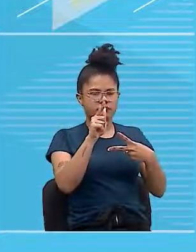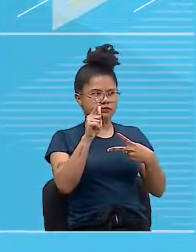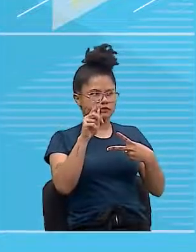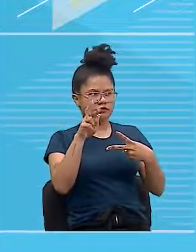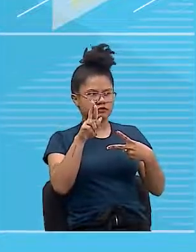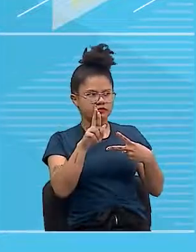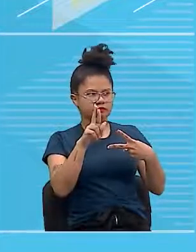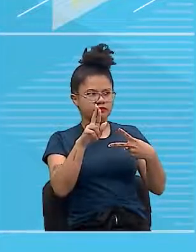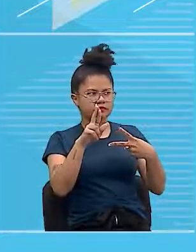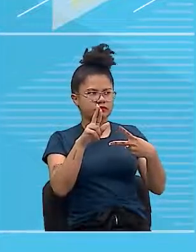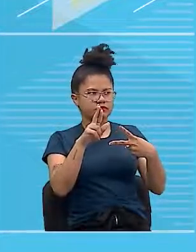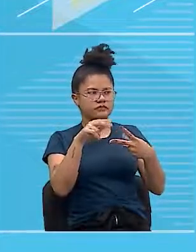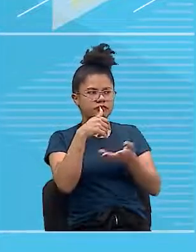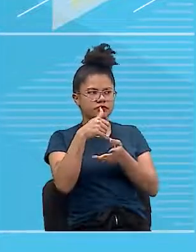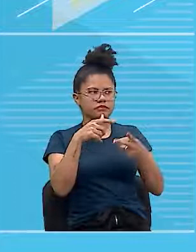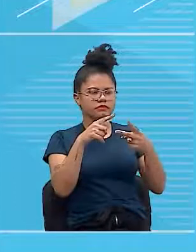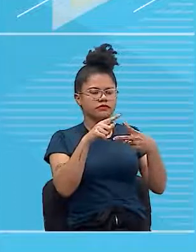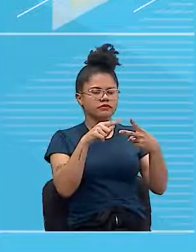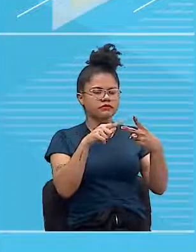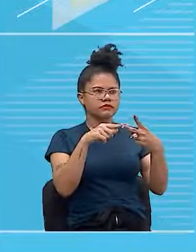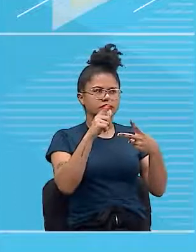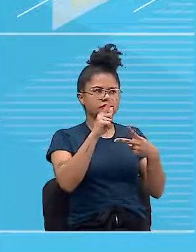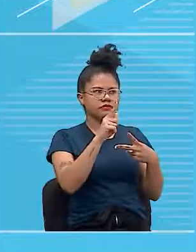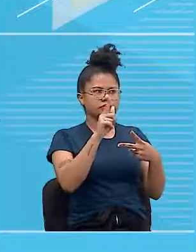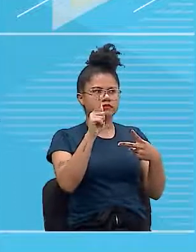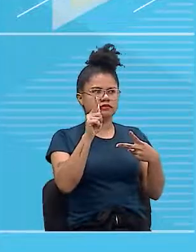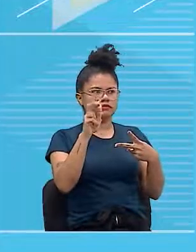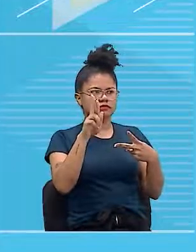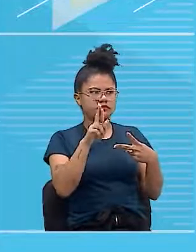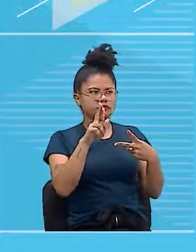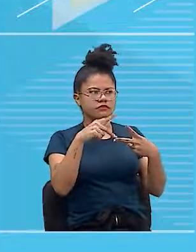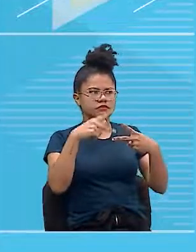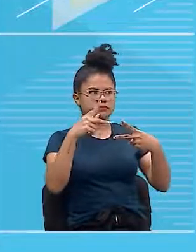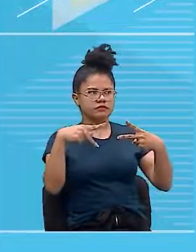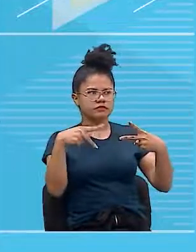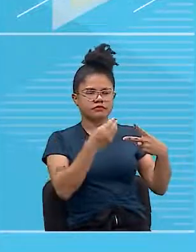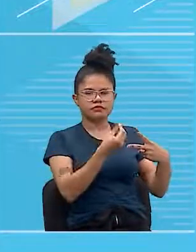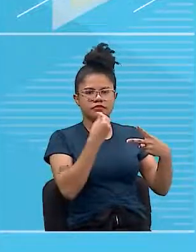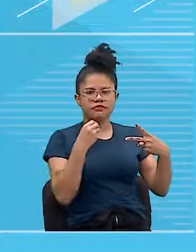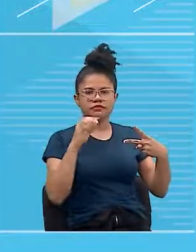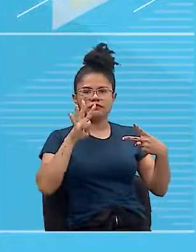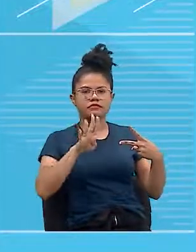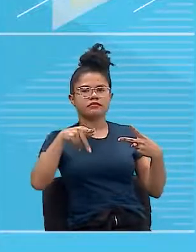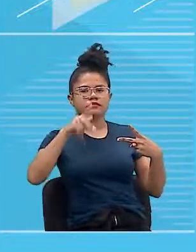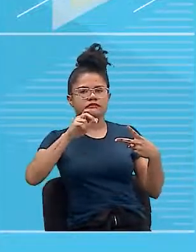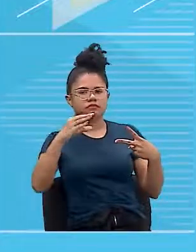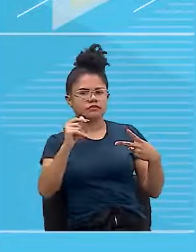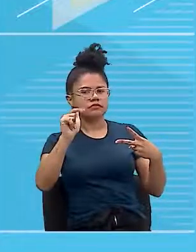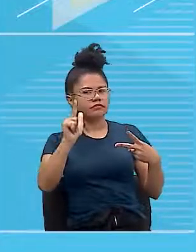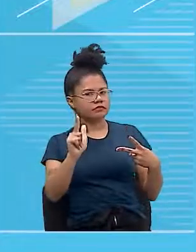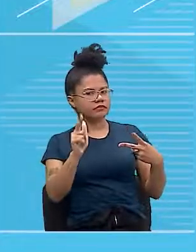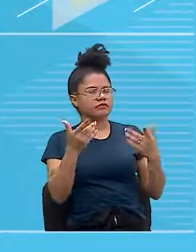4 kg calorias e um grama de gordura um grama de gordura